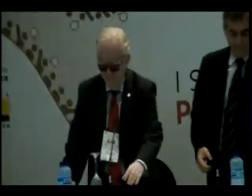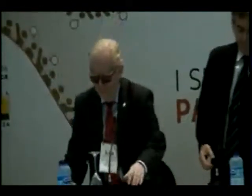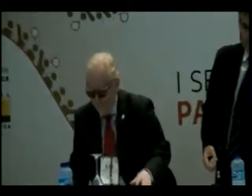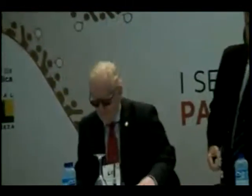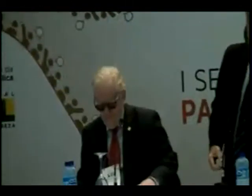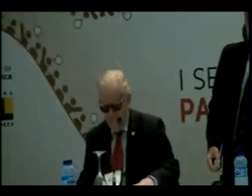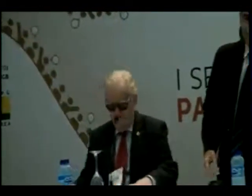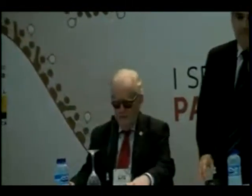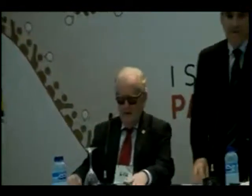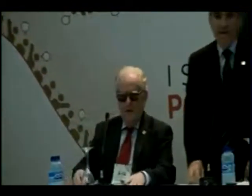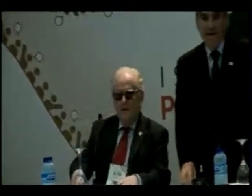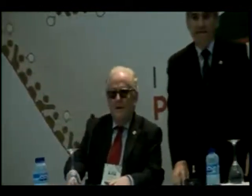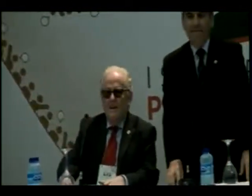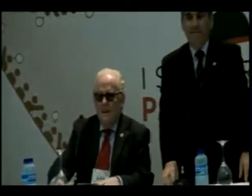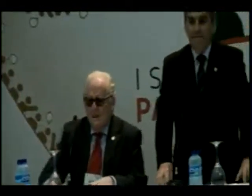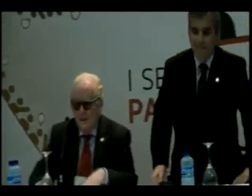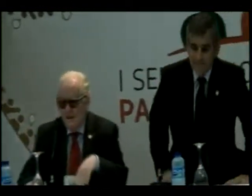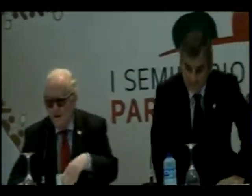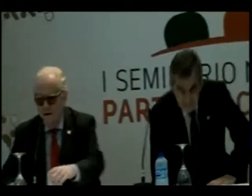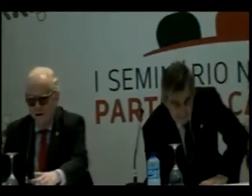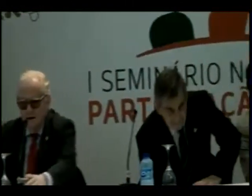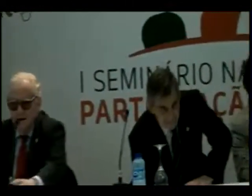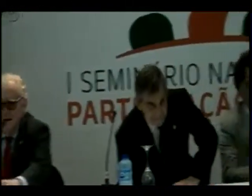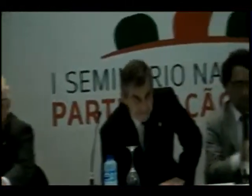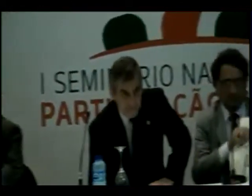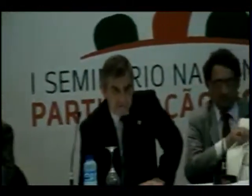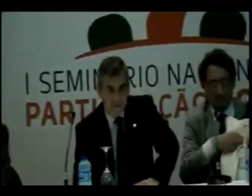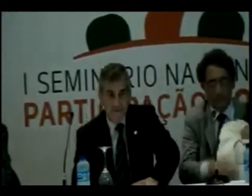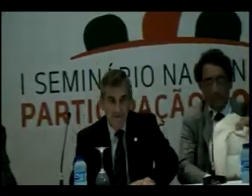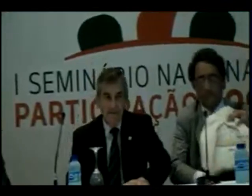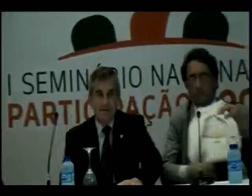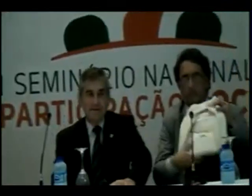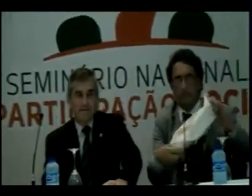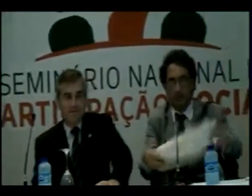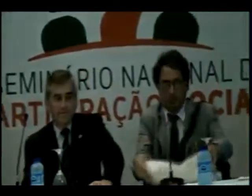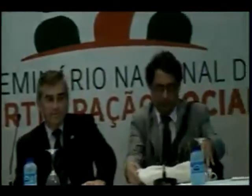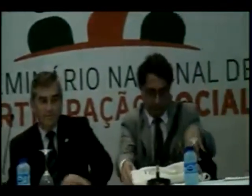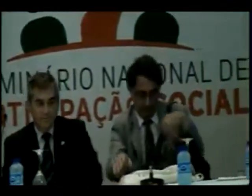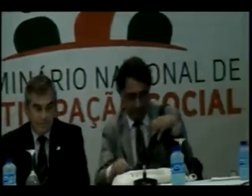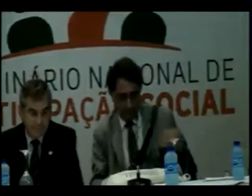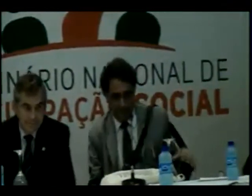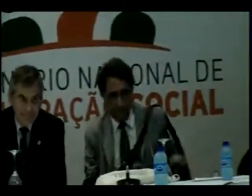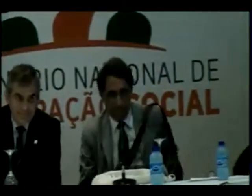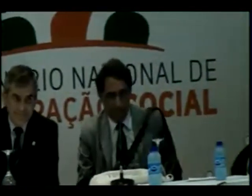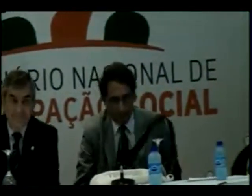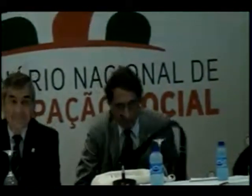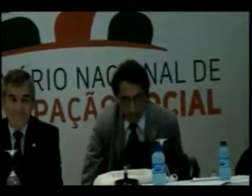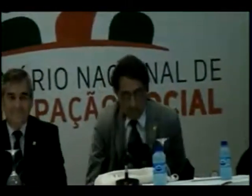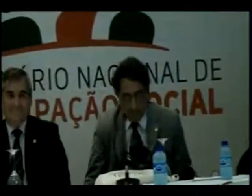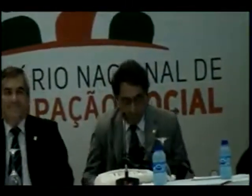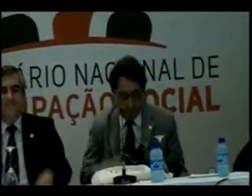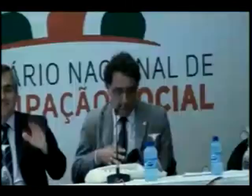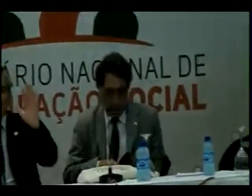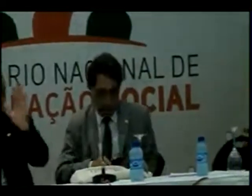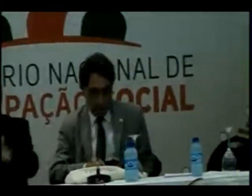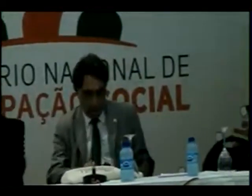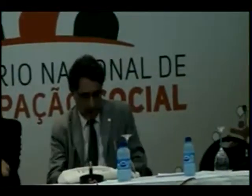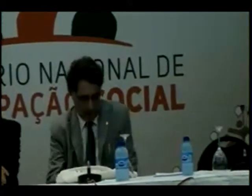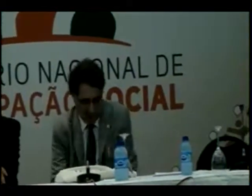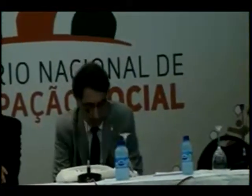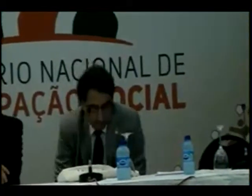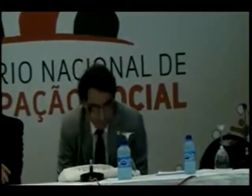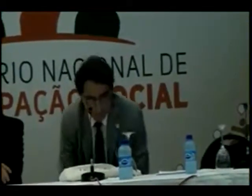E convidamos a coordenadora executiva do primeiro Seminário Nacional de Participação Social, Lígia Pereira.